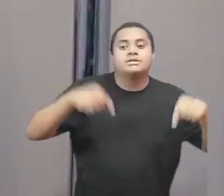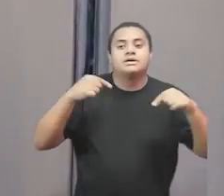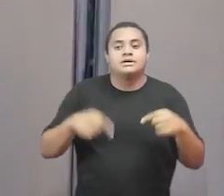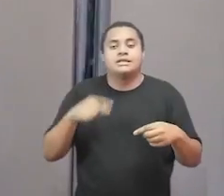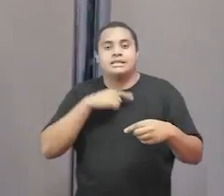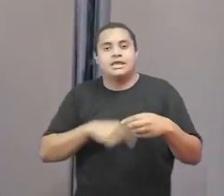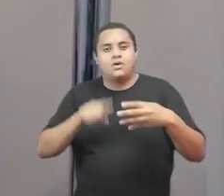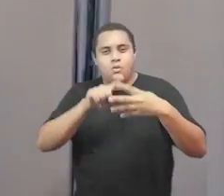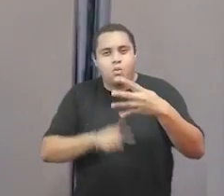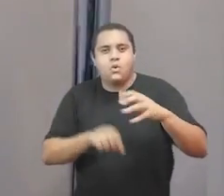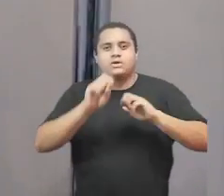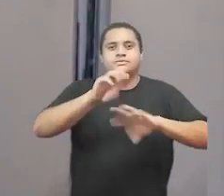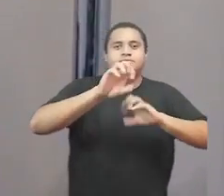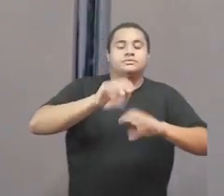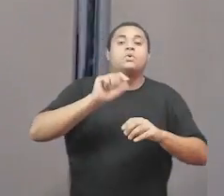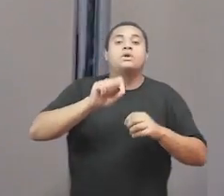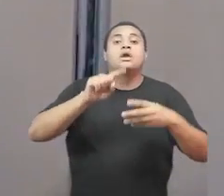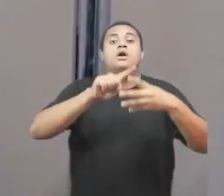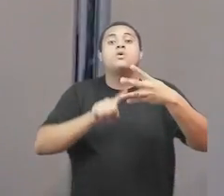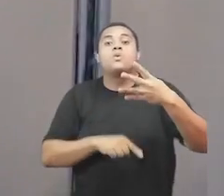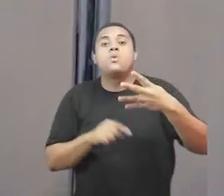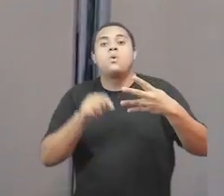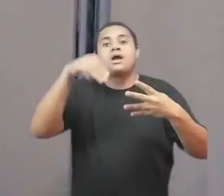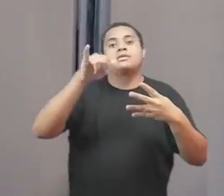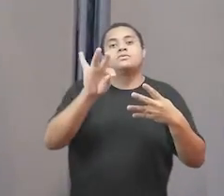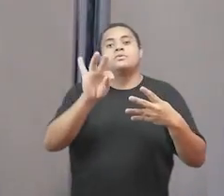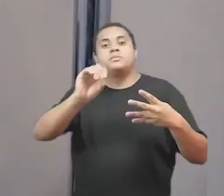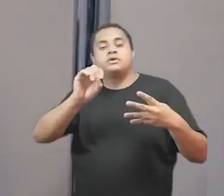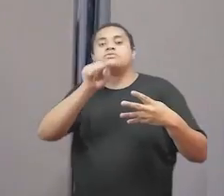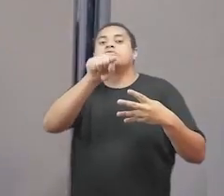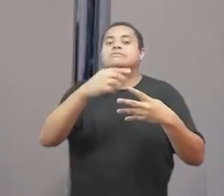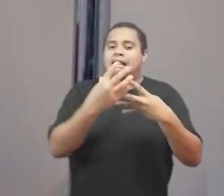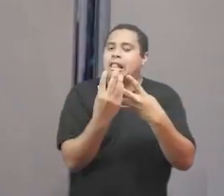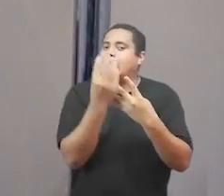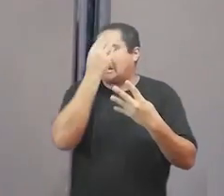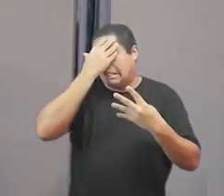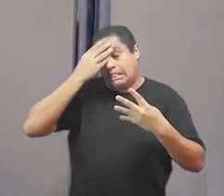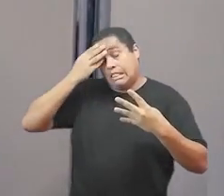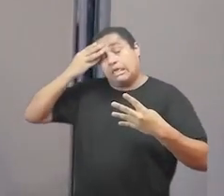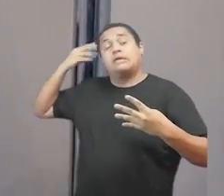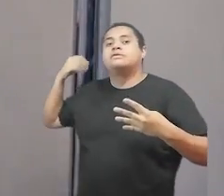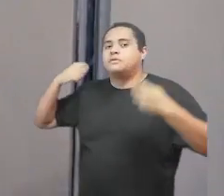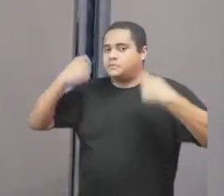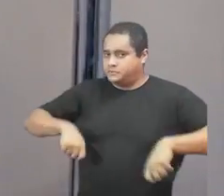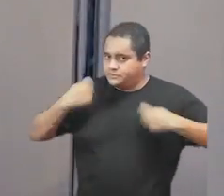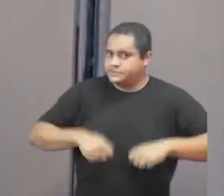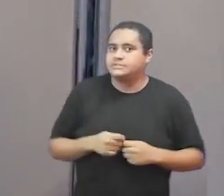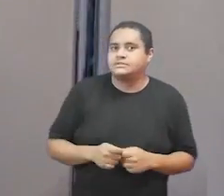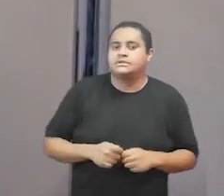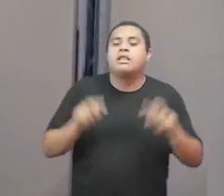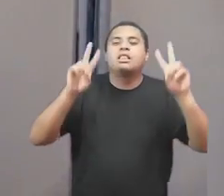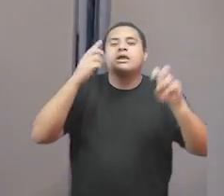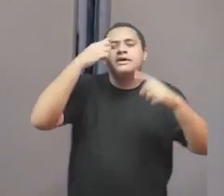A gente vai ter agora 4 aulas. São os 4 mitos que você precisa esquecer urgentemente sobre